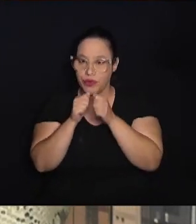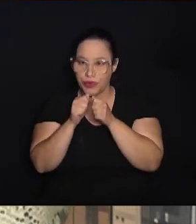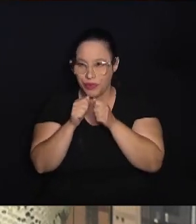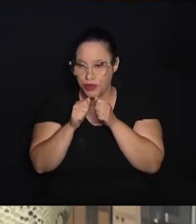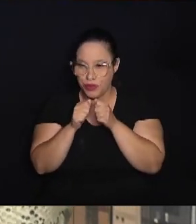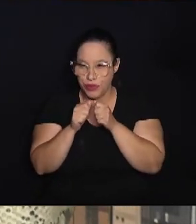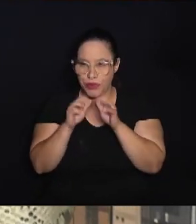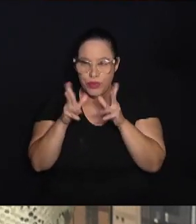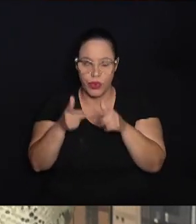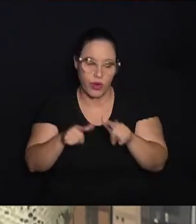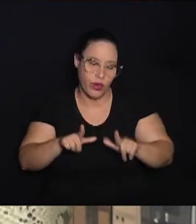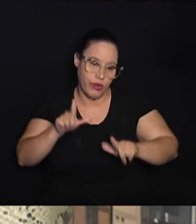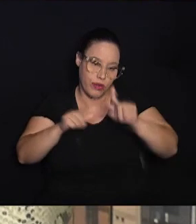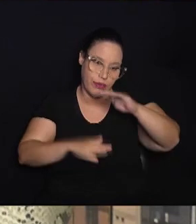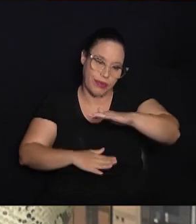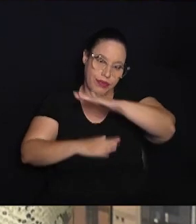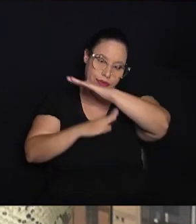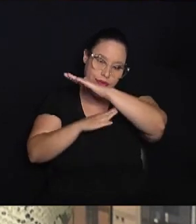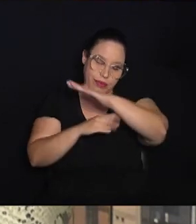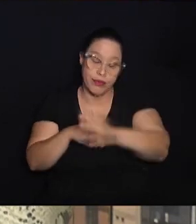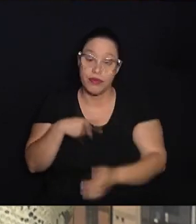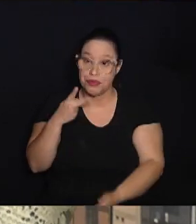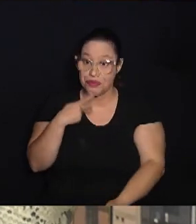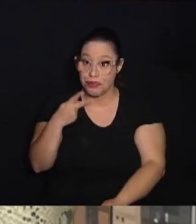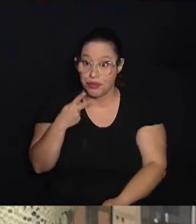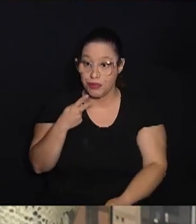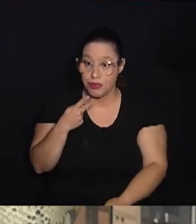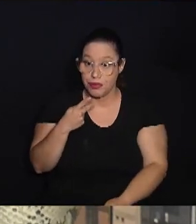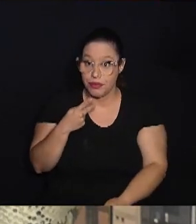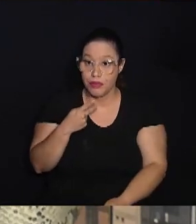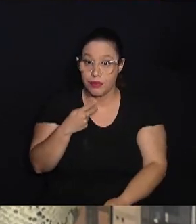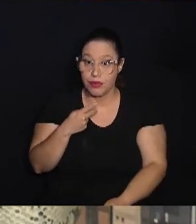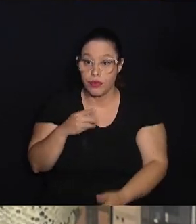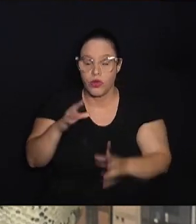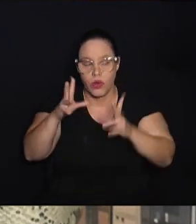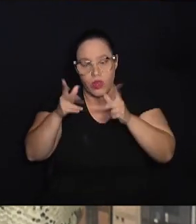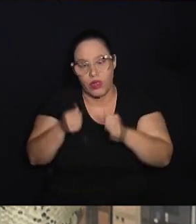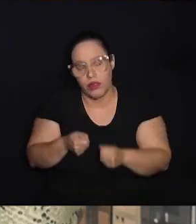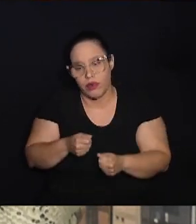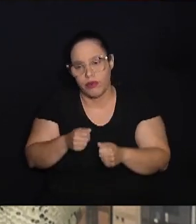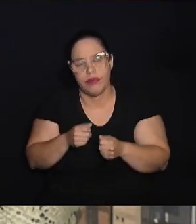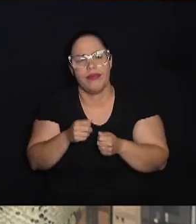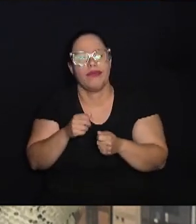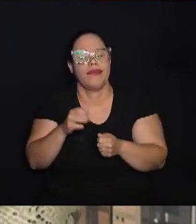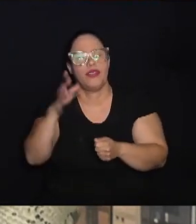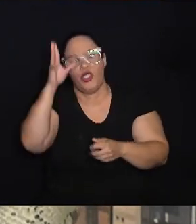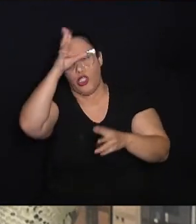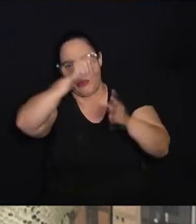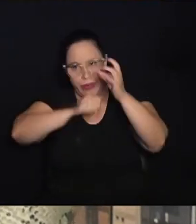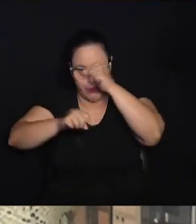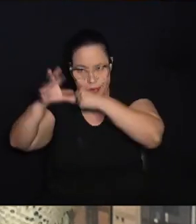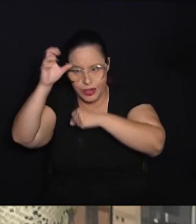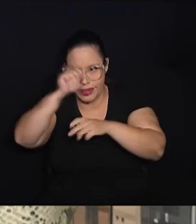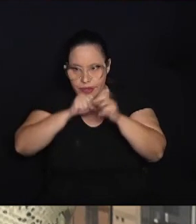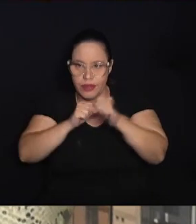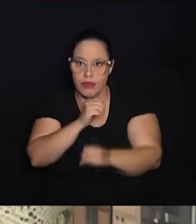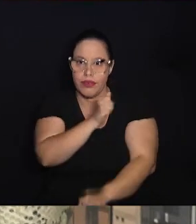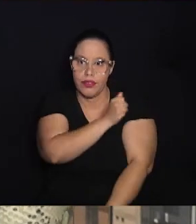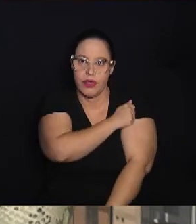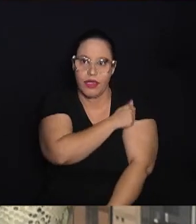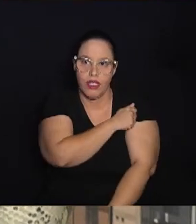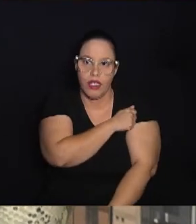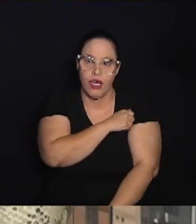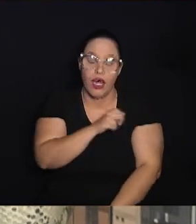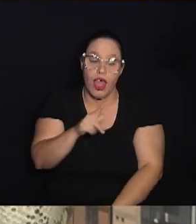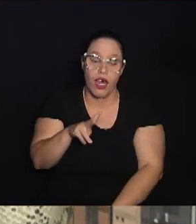estúdio câmera tá lá para falar com a gente e falar um pouquinho desse universo de Aprendizes e a Ana Paula que eu sei já fez curso de